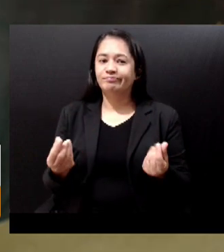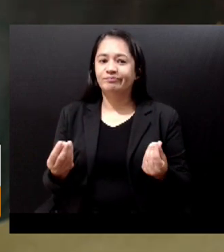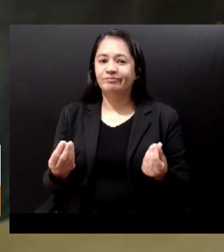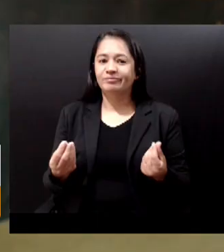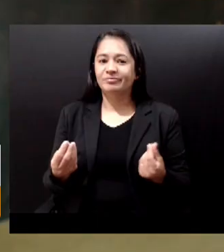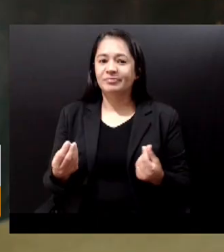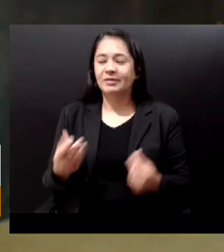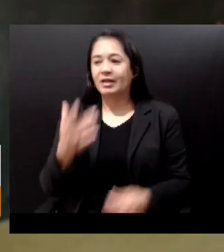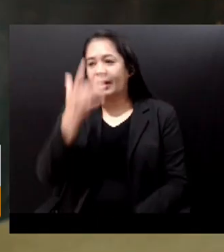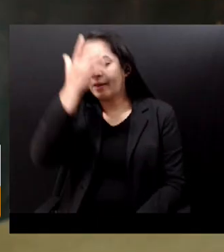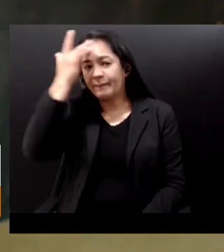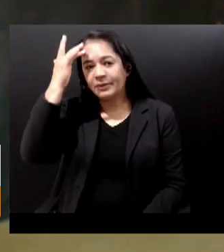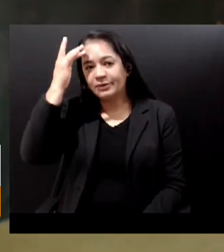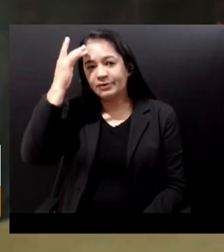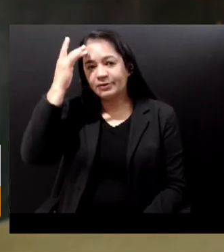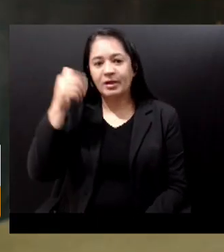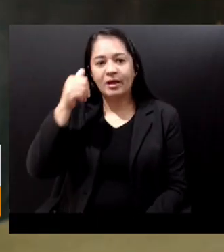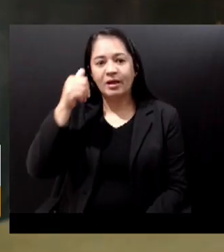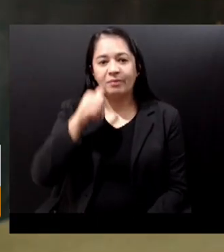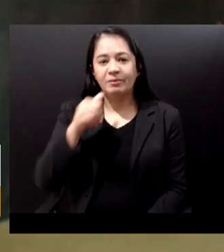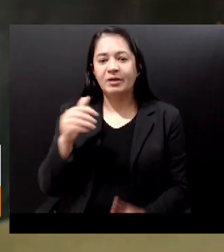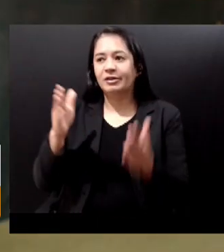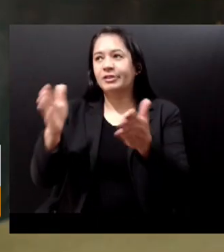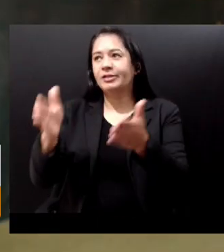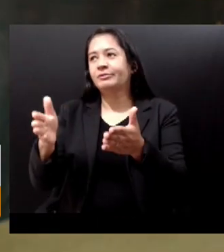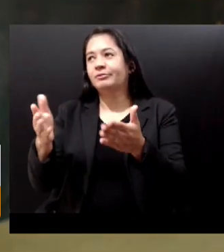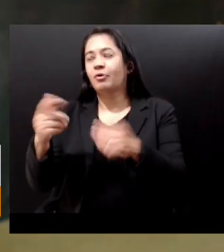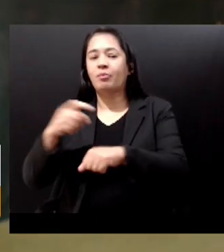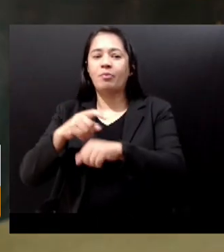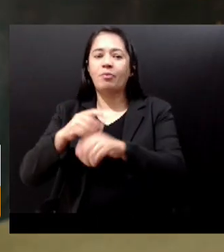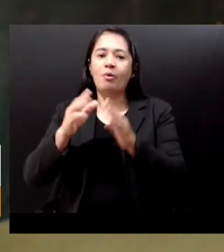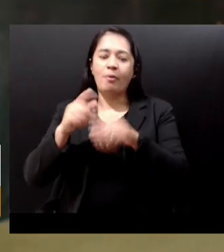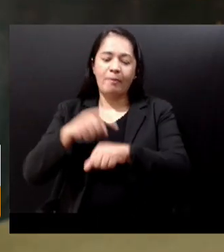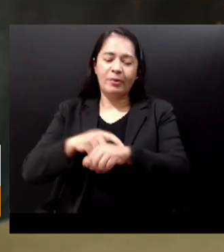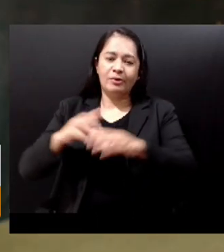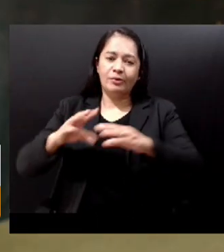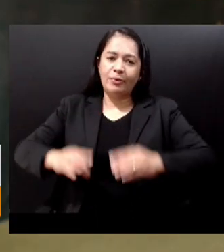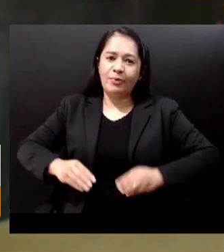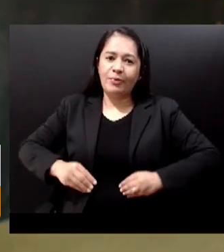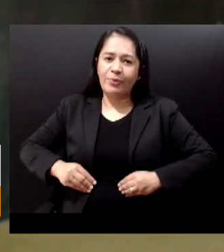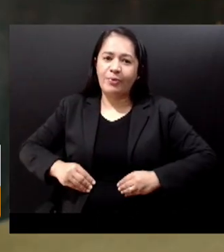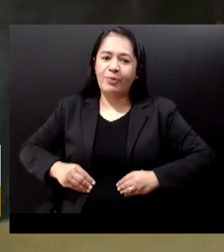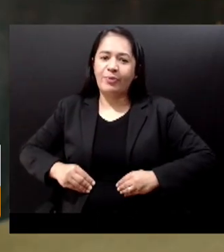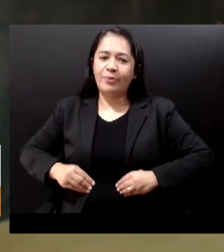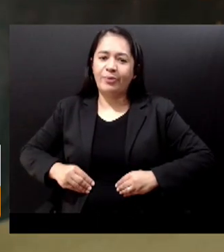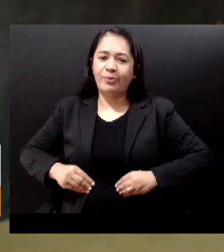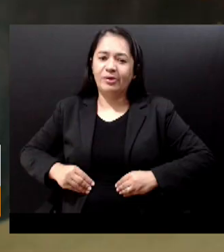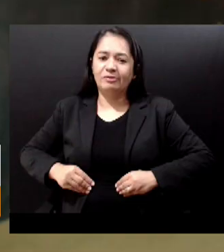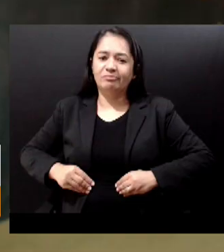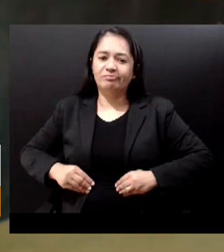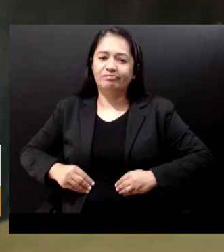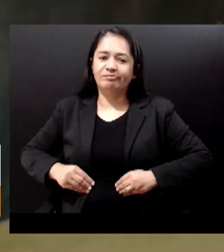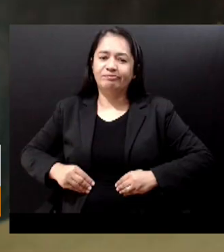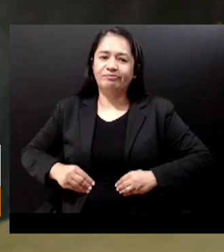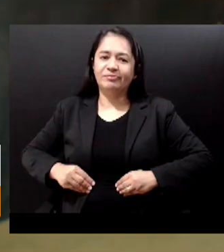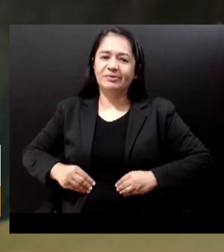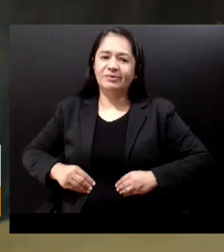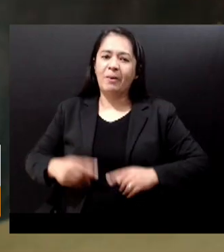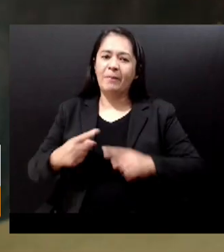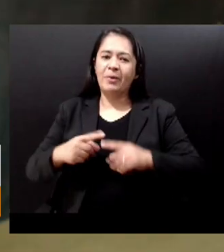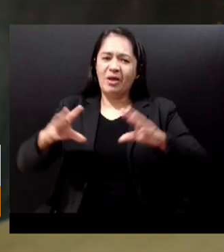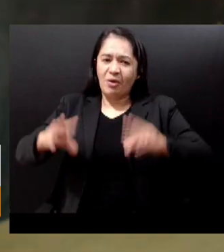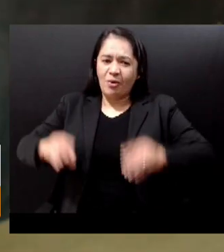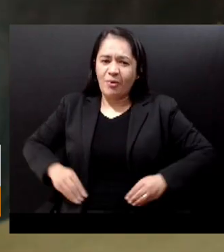a mulher quando ela chega na menopausa, a idade vai passando, ela tá lá eu acho que a menopausa é o ponto, porque aí depois